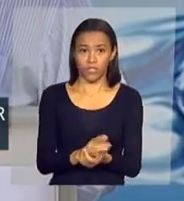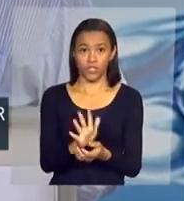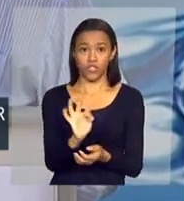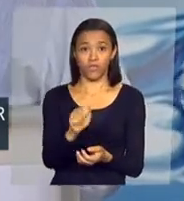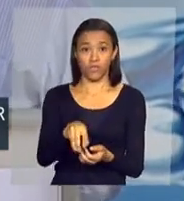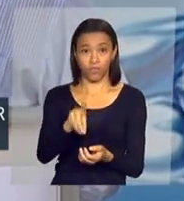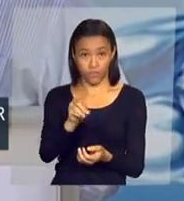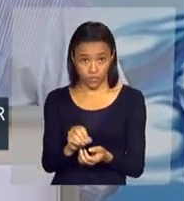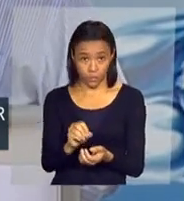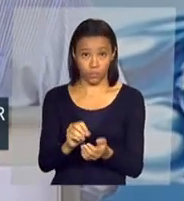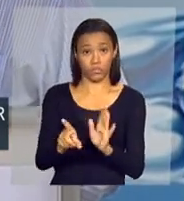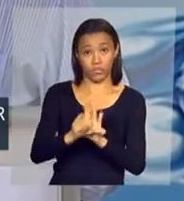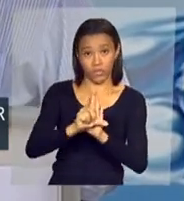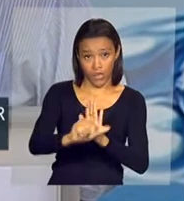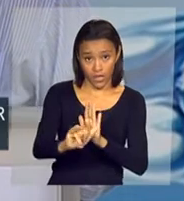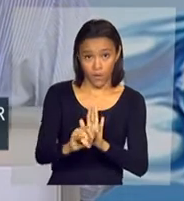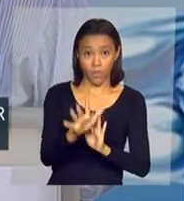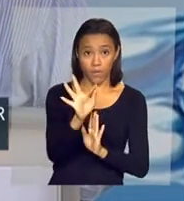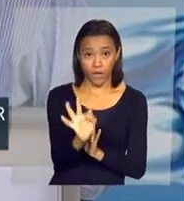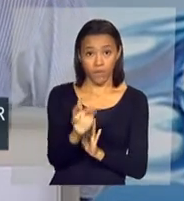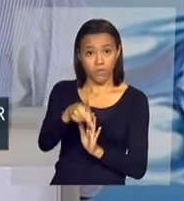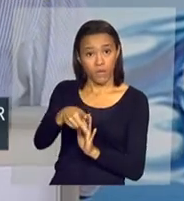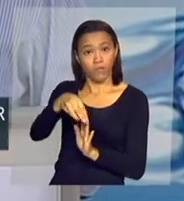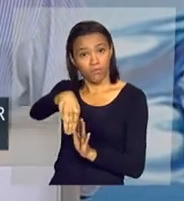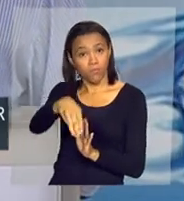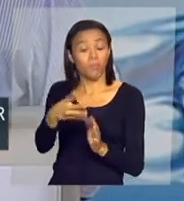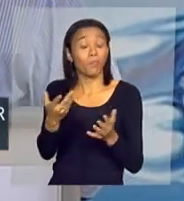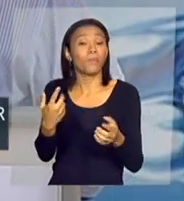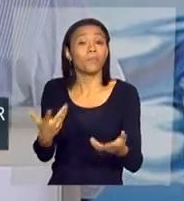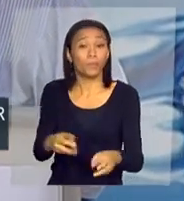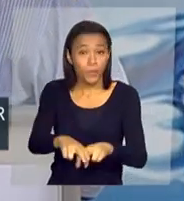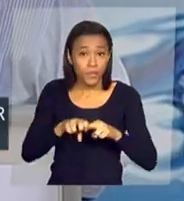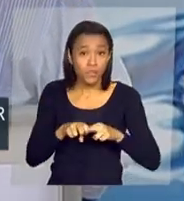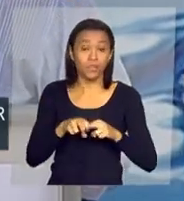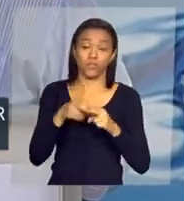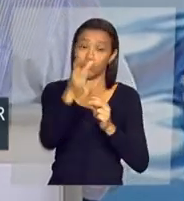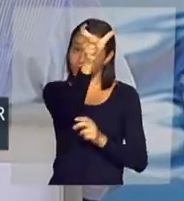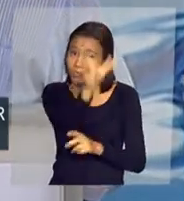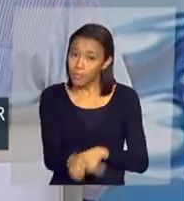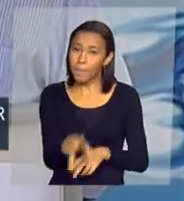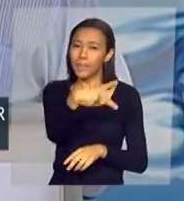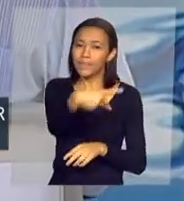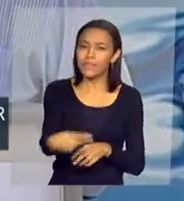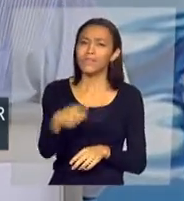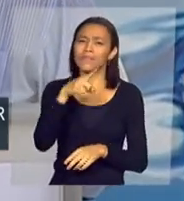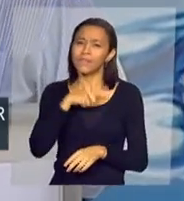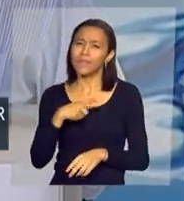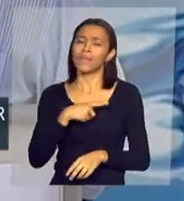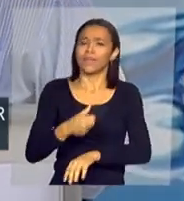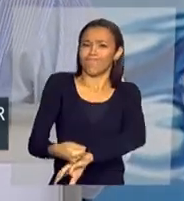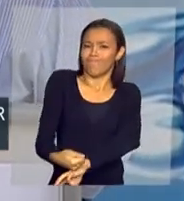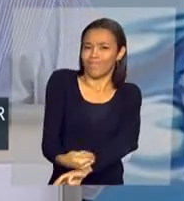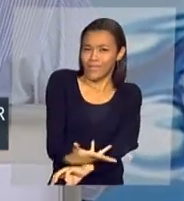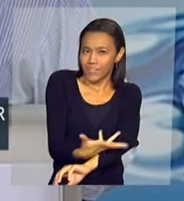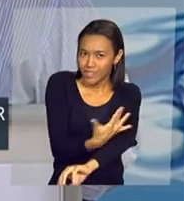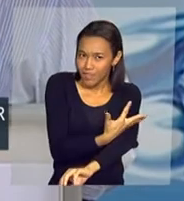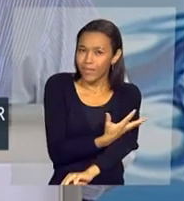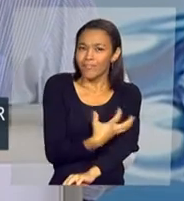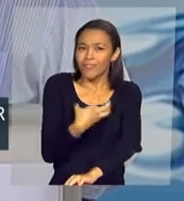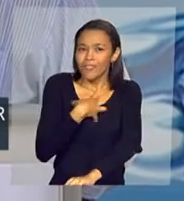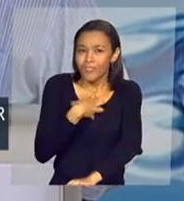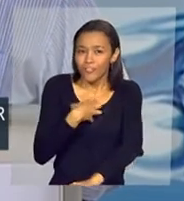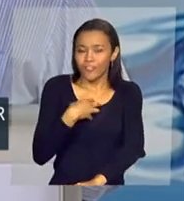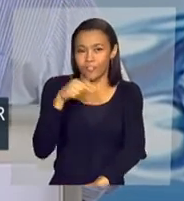constitucionais, o FPM. Portanto, a senhora presidente tem a sensibilidade a essa